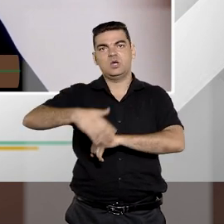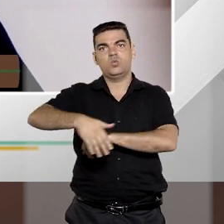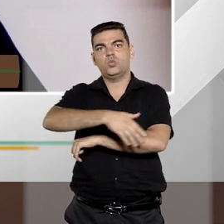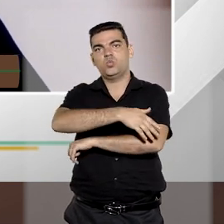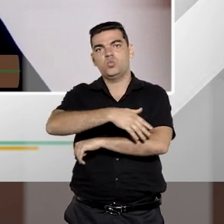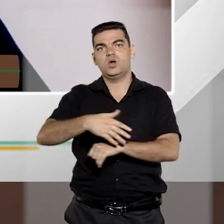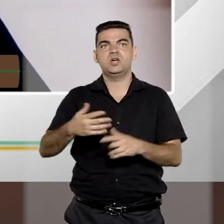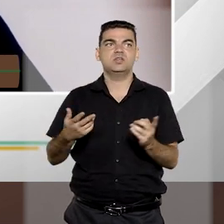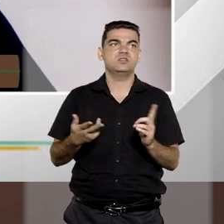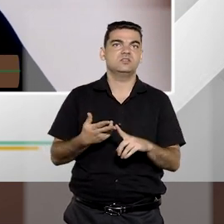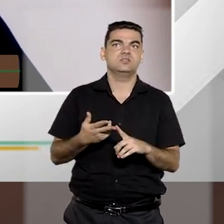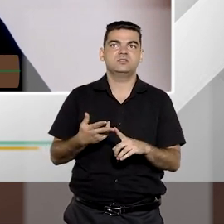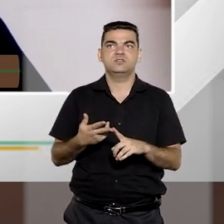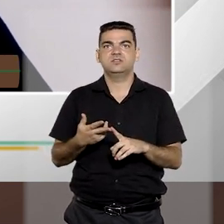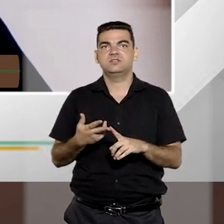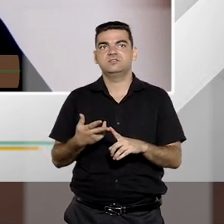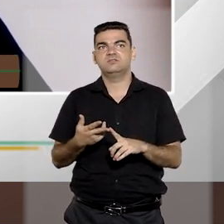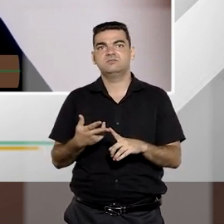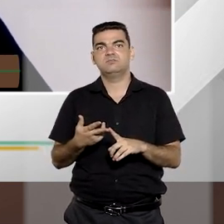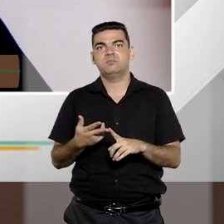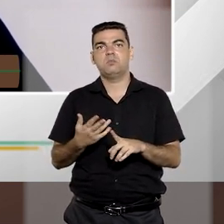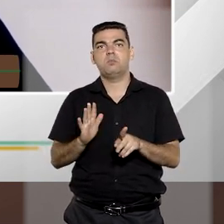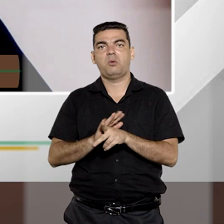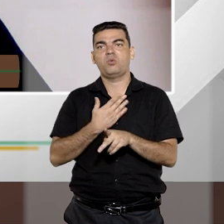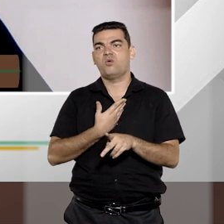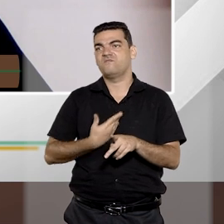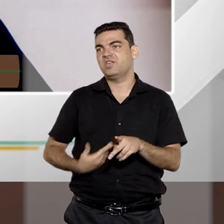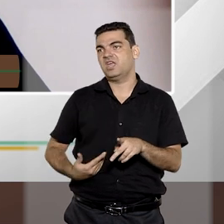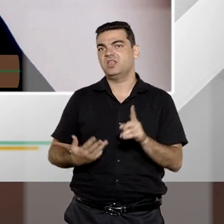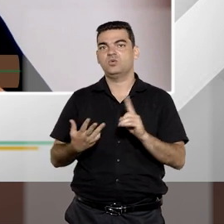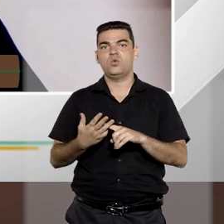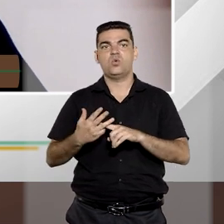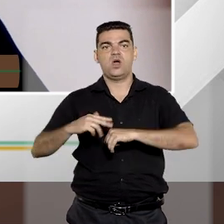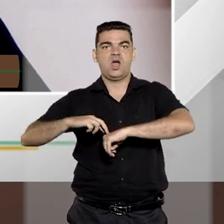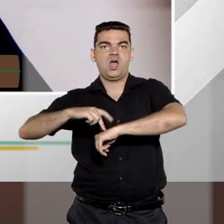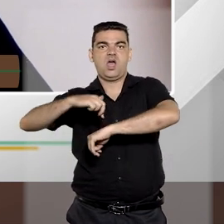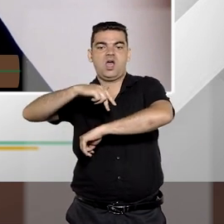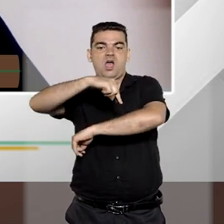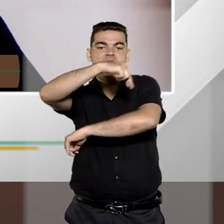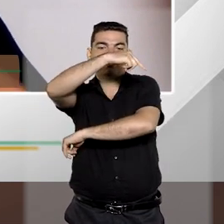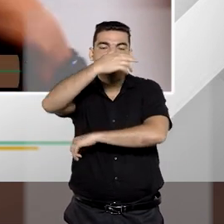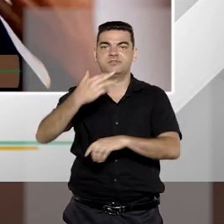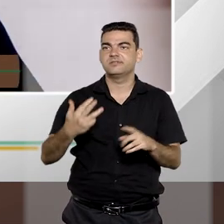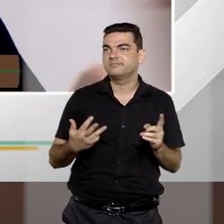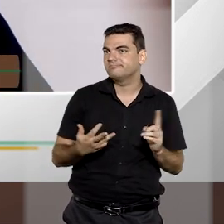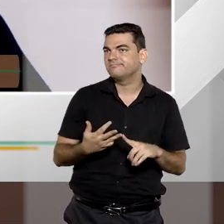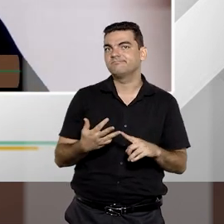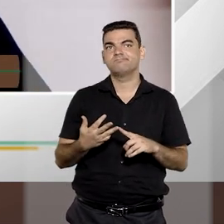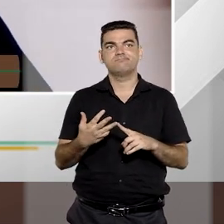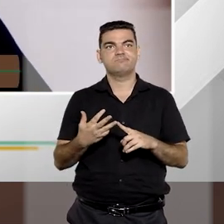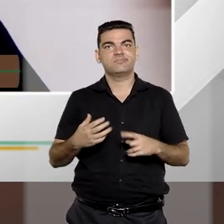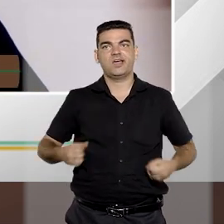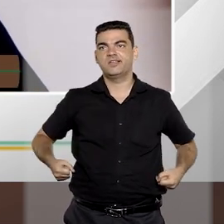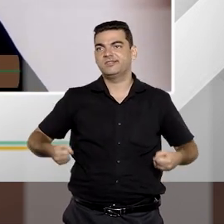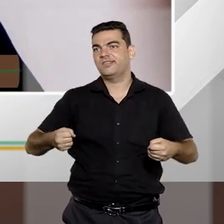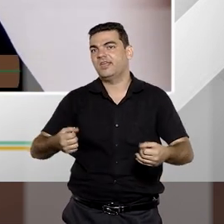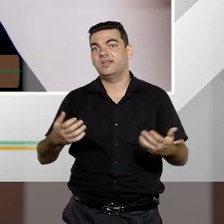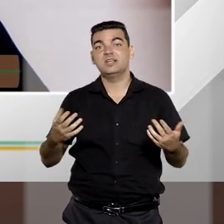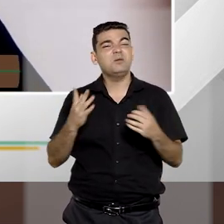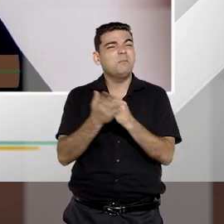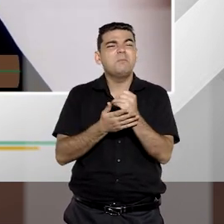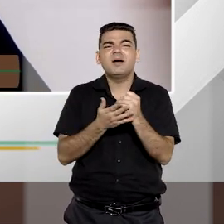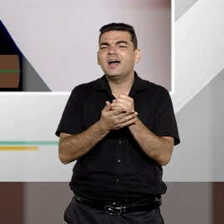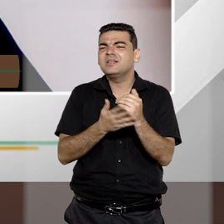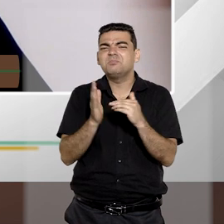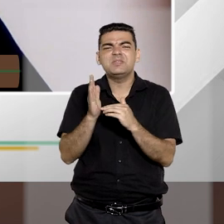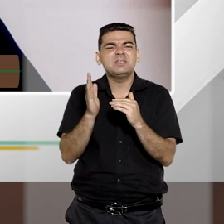um transporte público, ou então elas pensam Uma num rampa piso de acesso. tátil, numa rampa de acesso, é sempre o